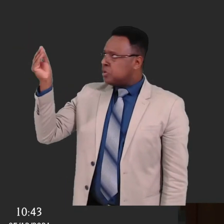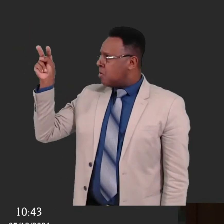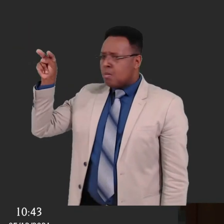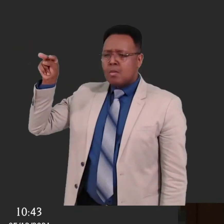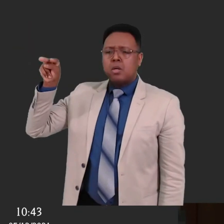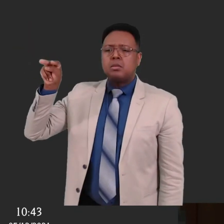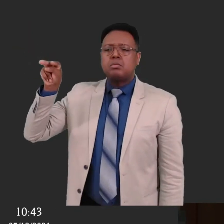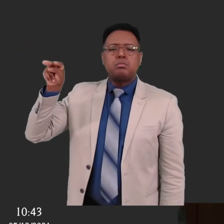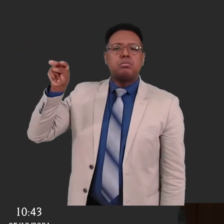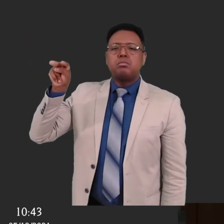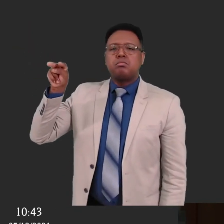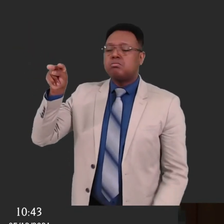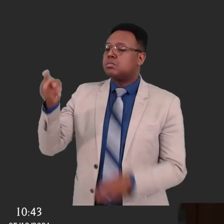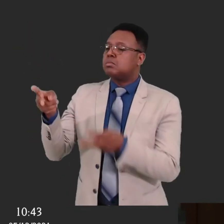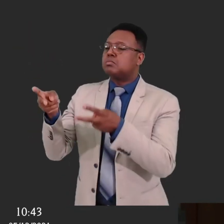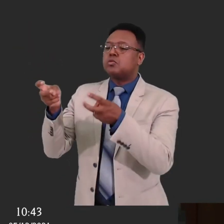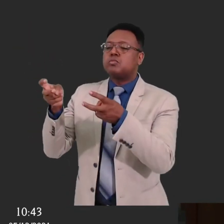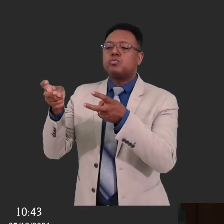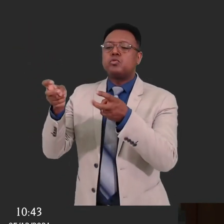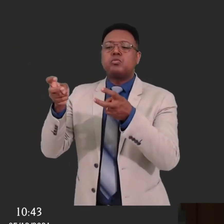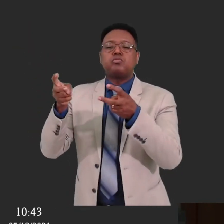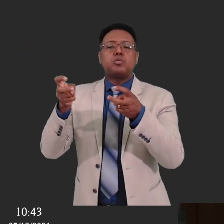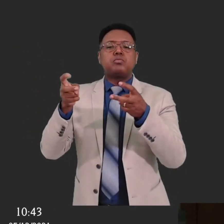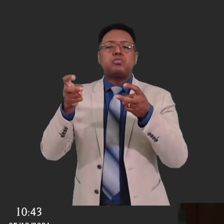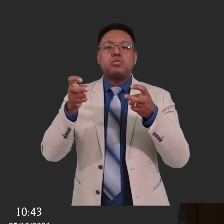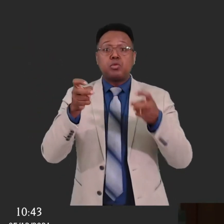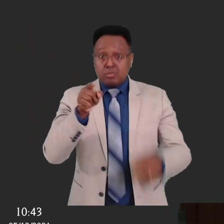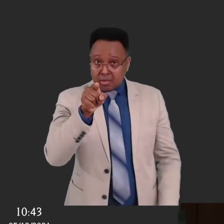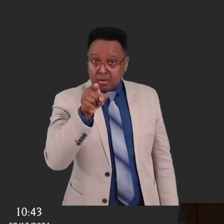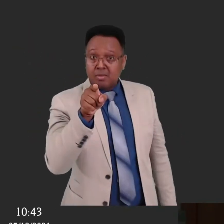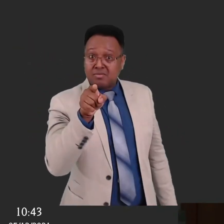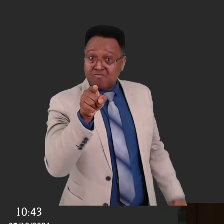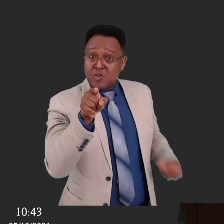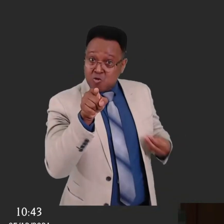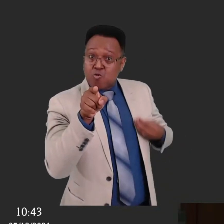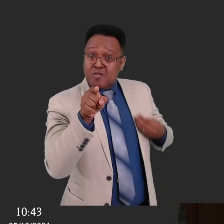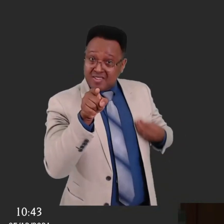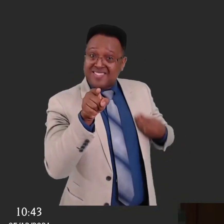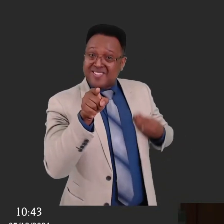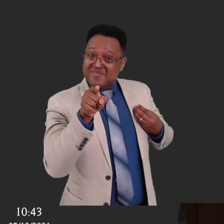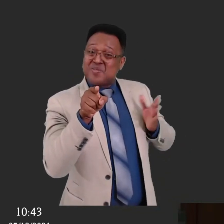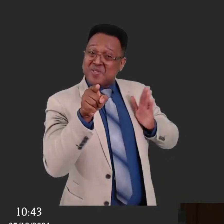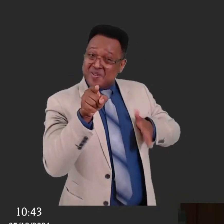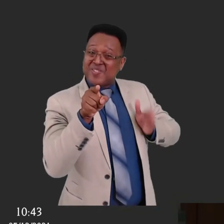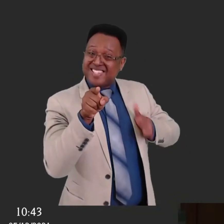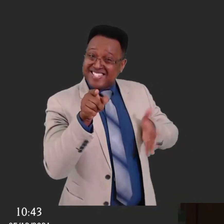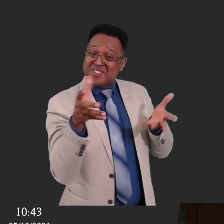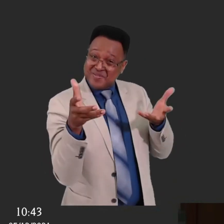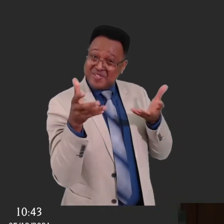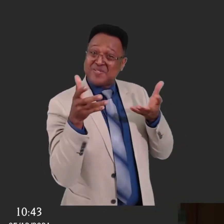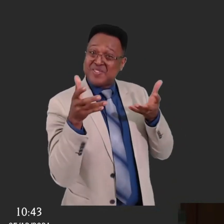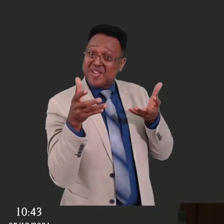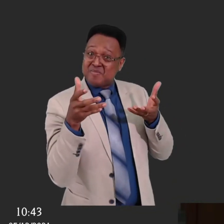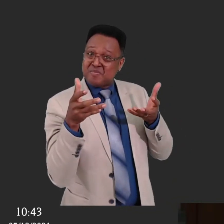resultados até hoje. O que aconteceu, quais as expectativas, qual é a